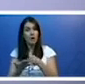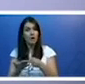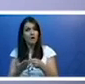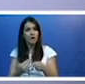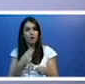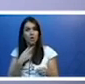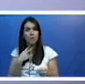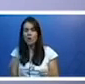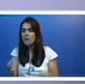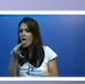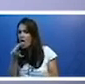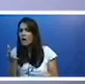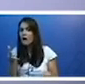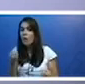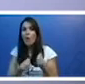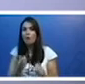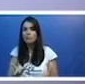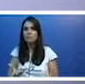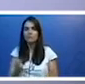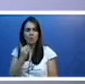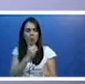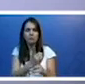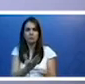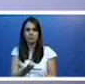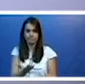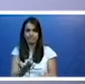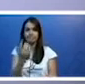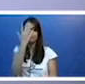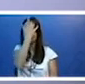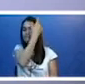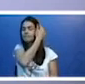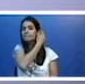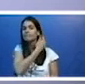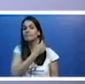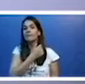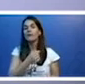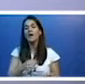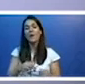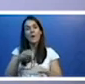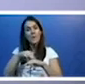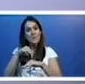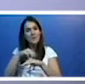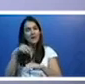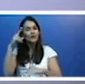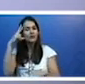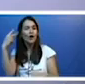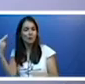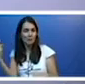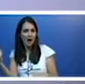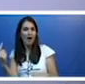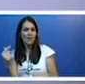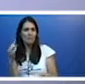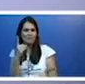pode cheirar, como que a gente então identifica, né, essa substância? O método mais comum para identificar